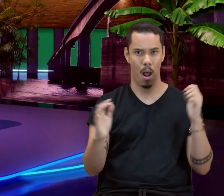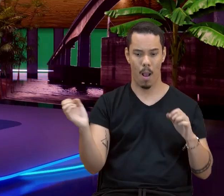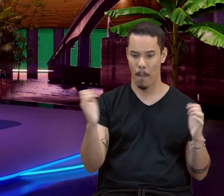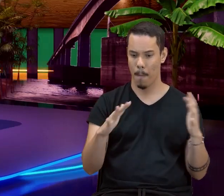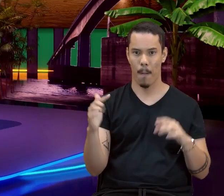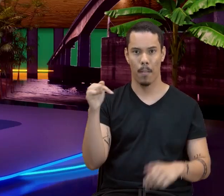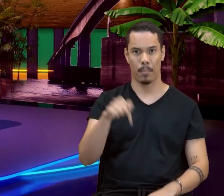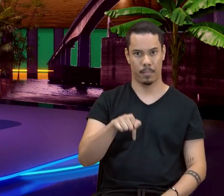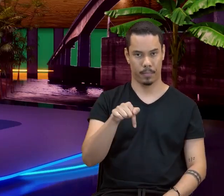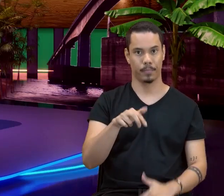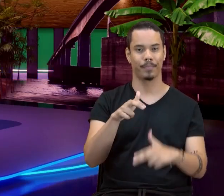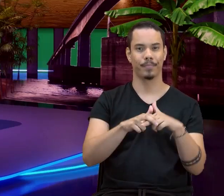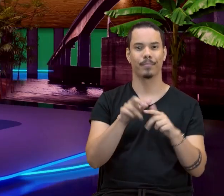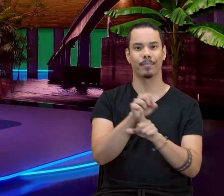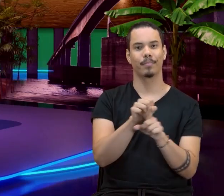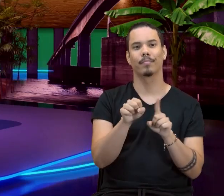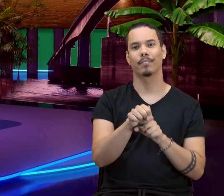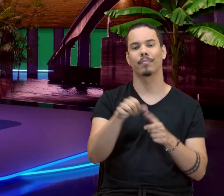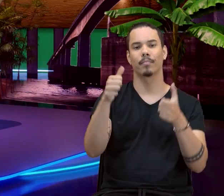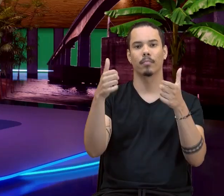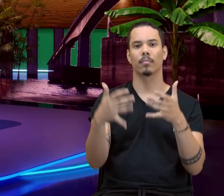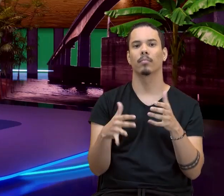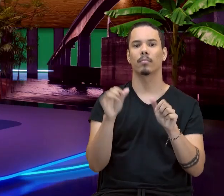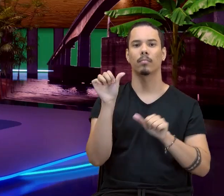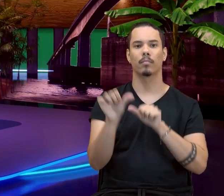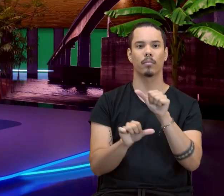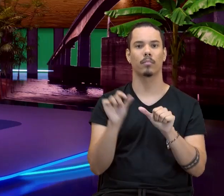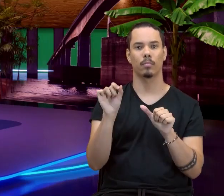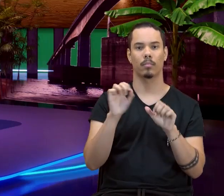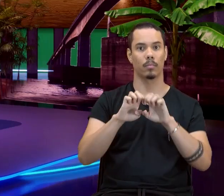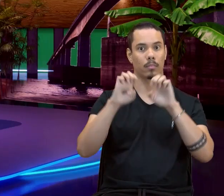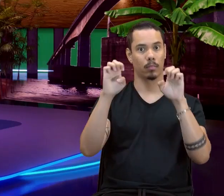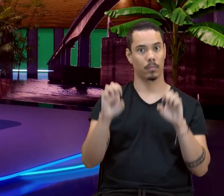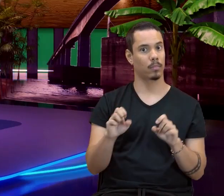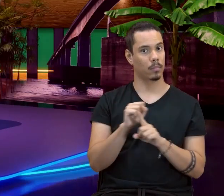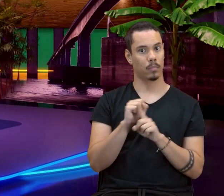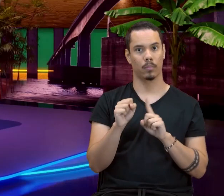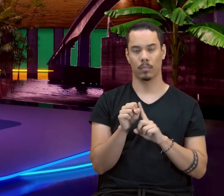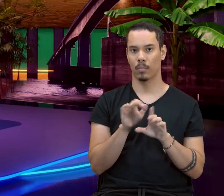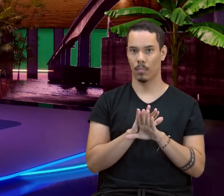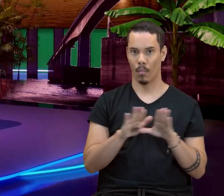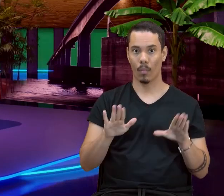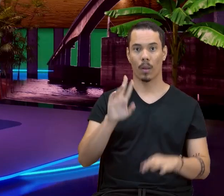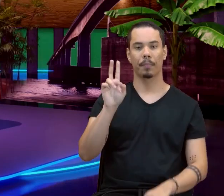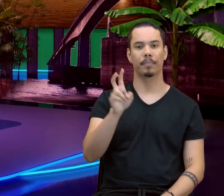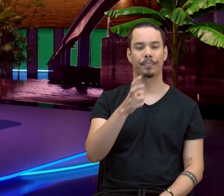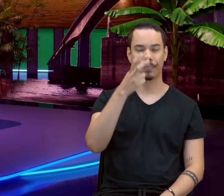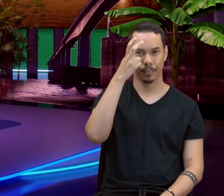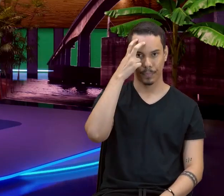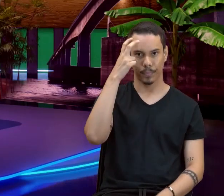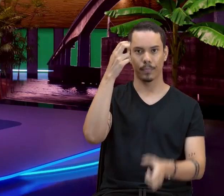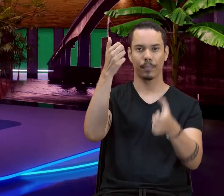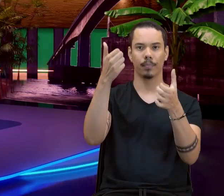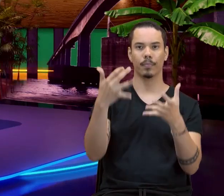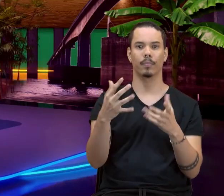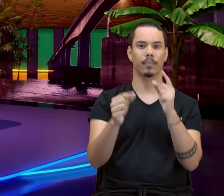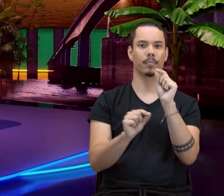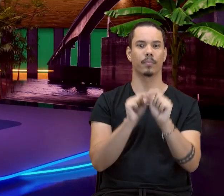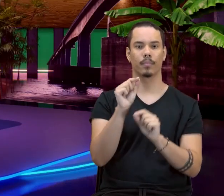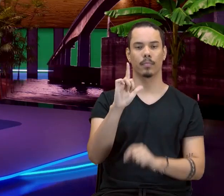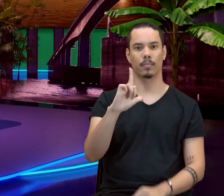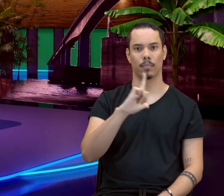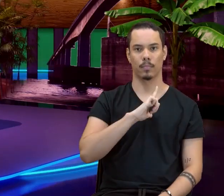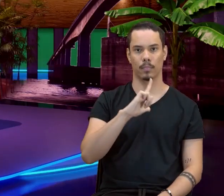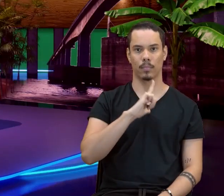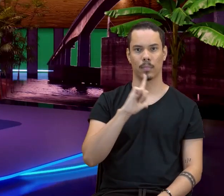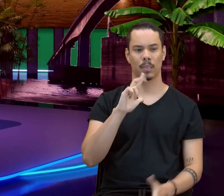ordem social, que mudou a estrutura da sociedade. Claro. Cultural, por ter esse